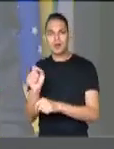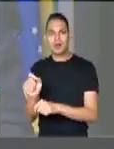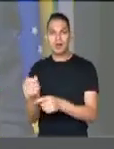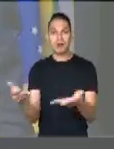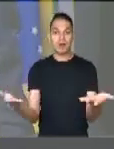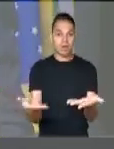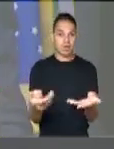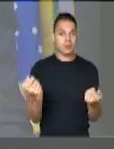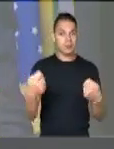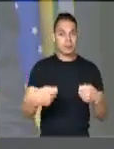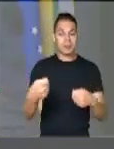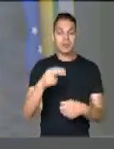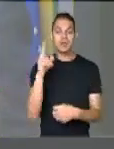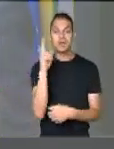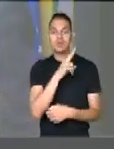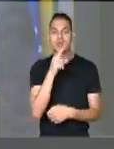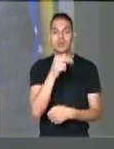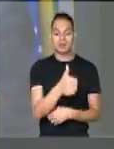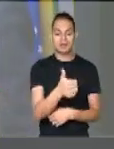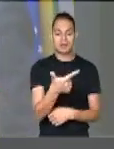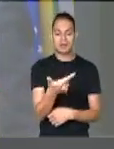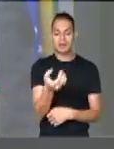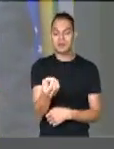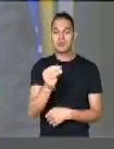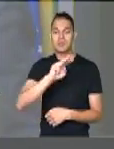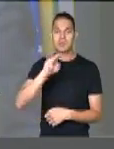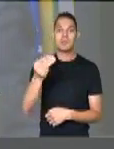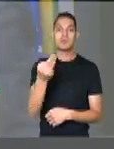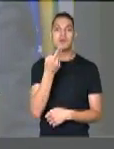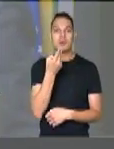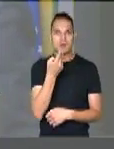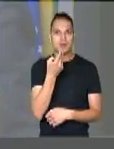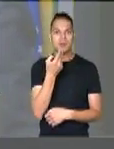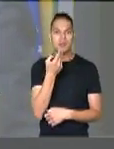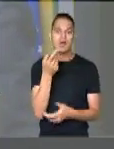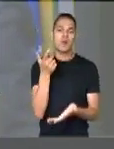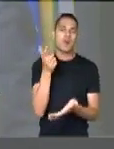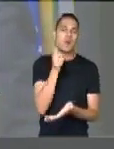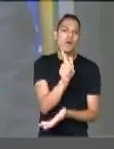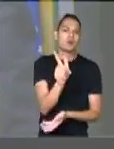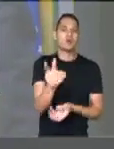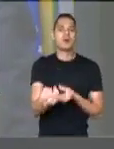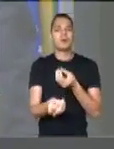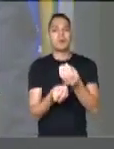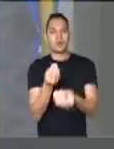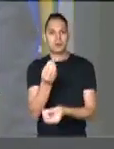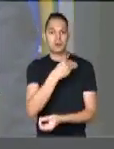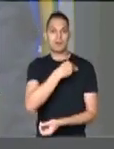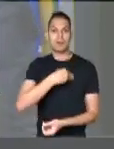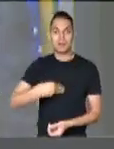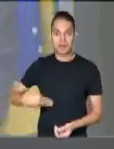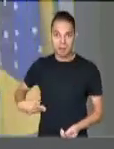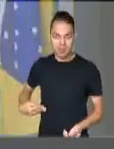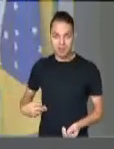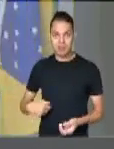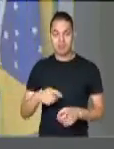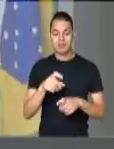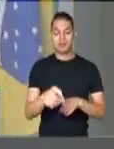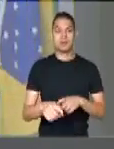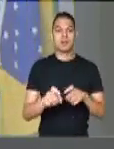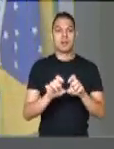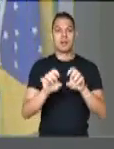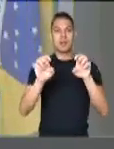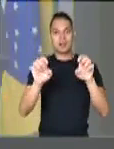precisa imediatamente de 120 milhões, que só serão possíveis, como o próprio ministro colocou, o ministro da